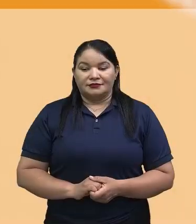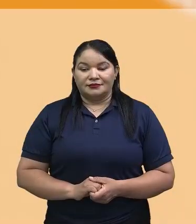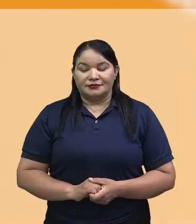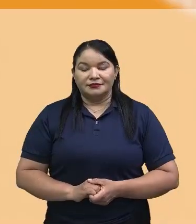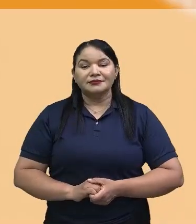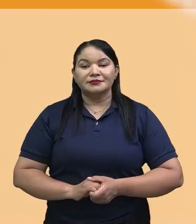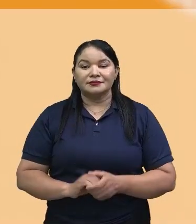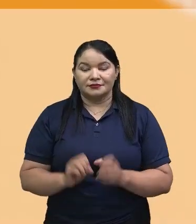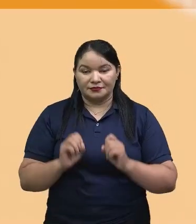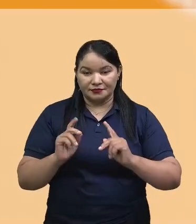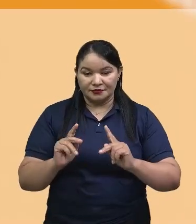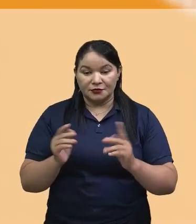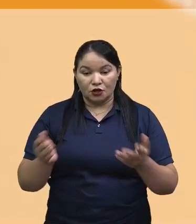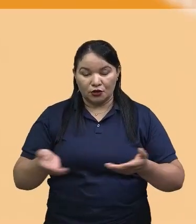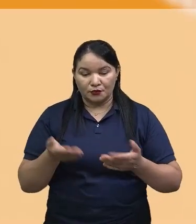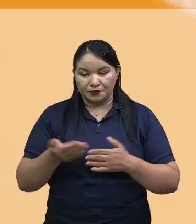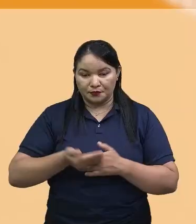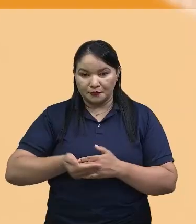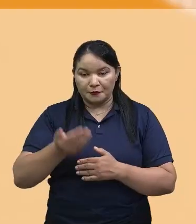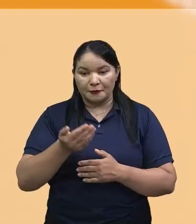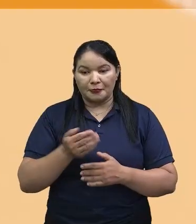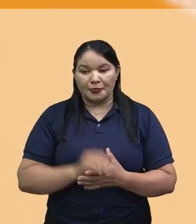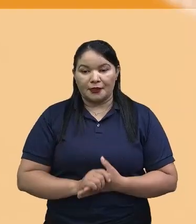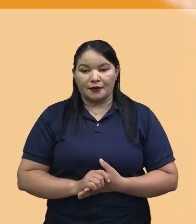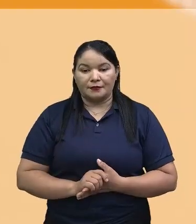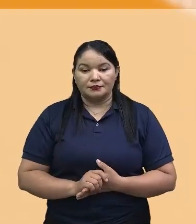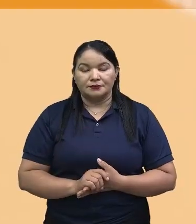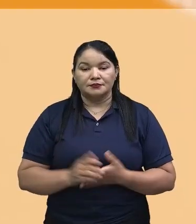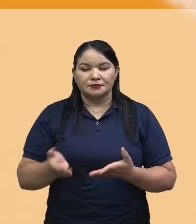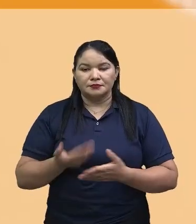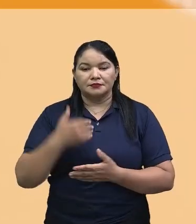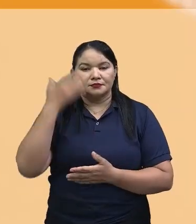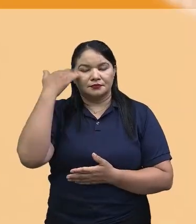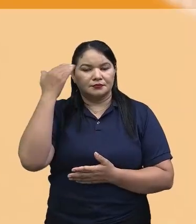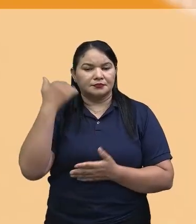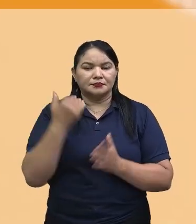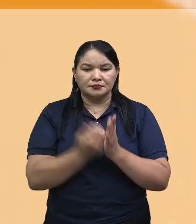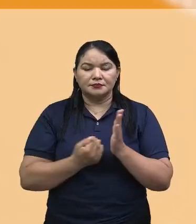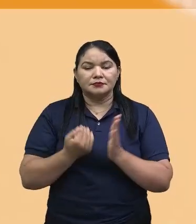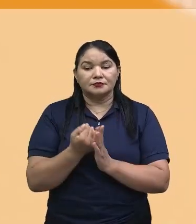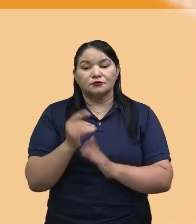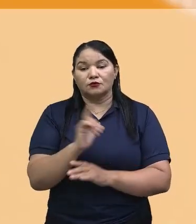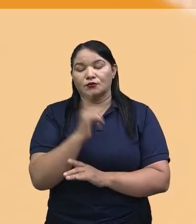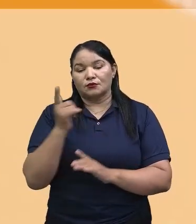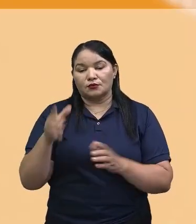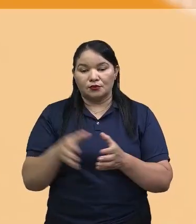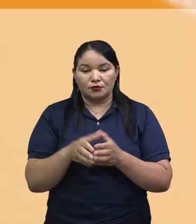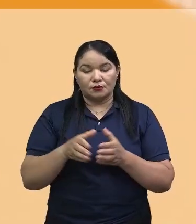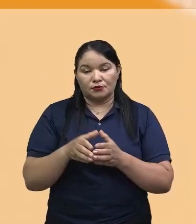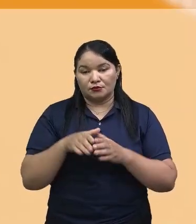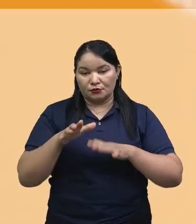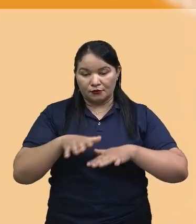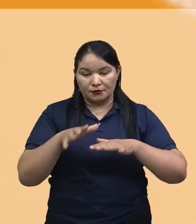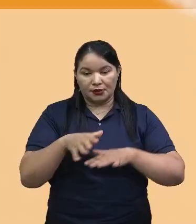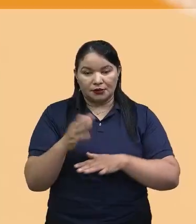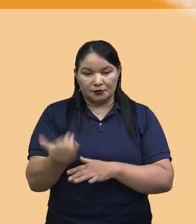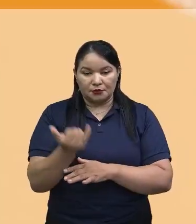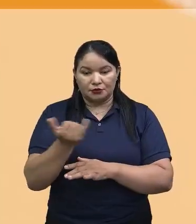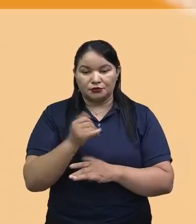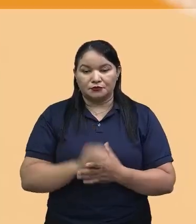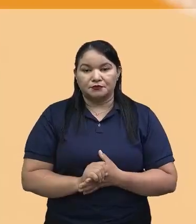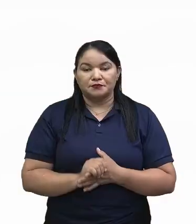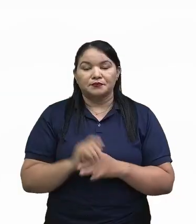Maravilha, né? E agora vamos seguindo para a compreensão a respeito de um outro movimento muito importante, que foi o movimento